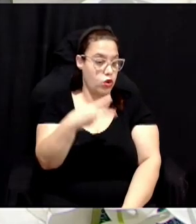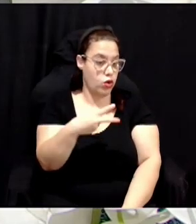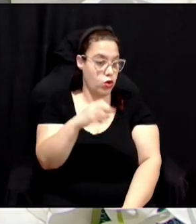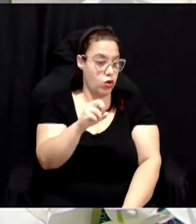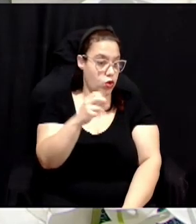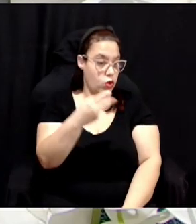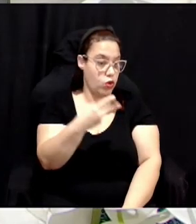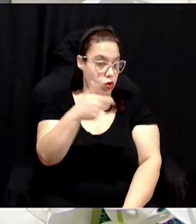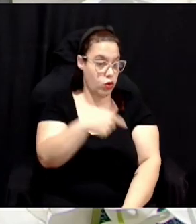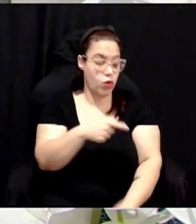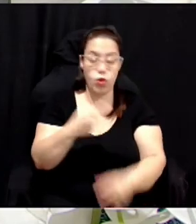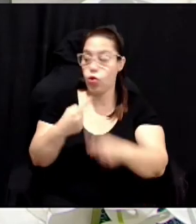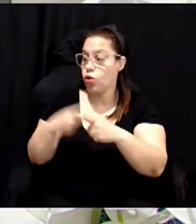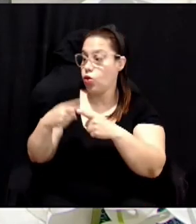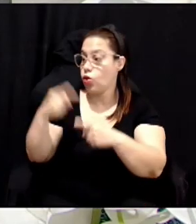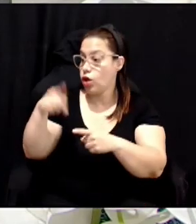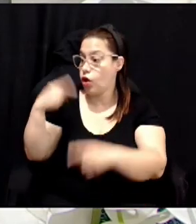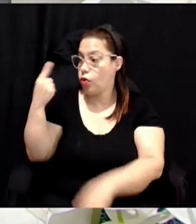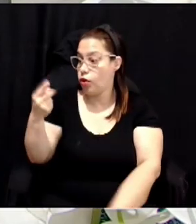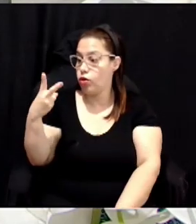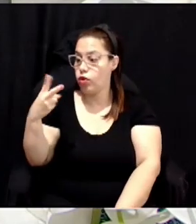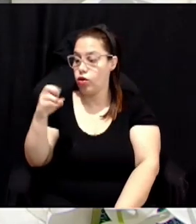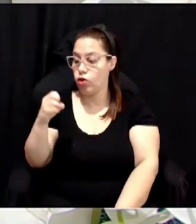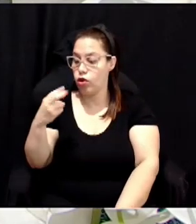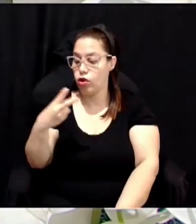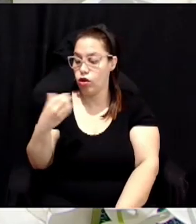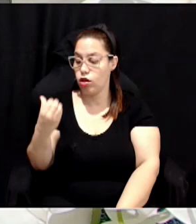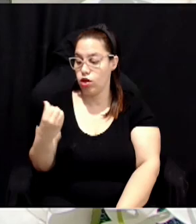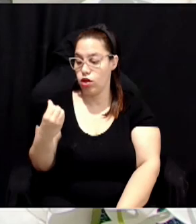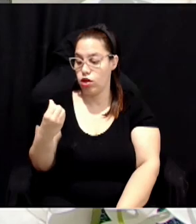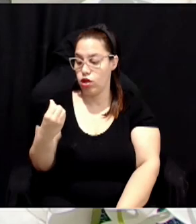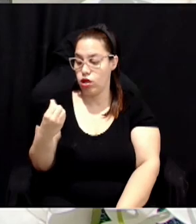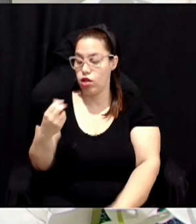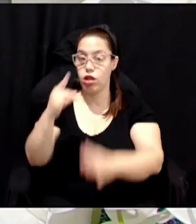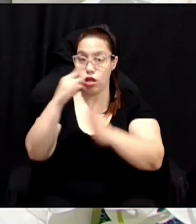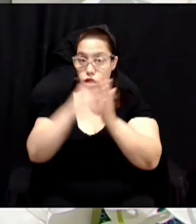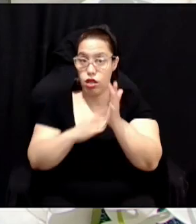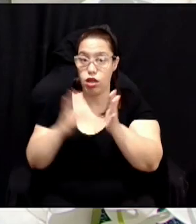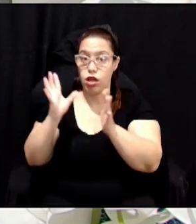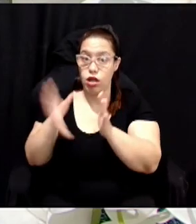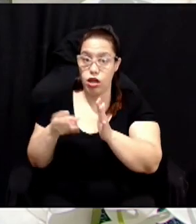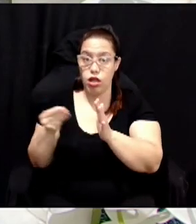para o vestibular, que é o próximo de 2026, a lista já é a lista antiga, os